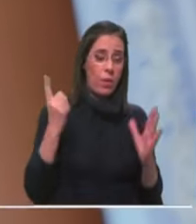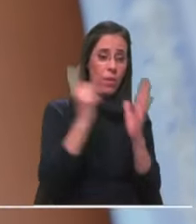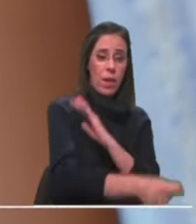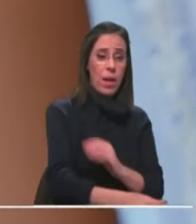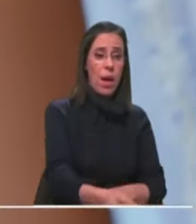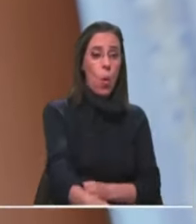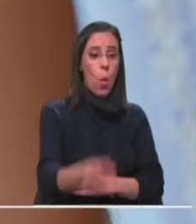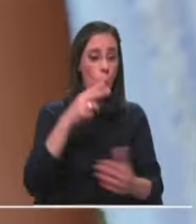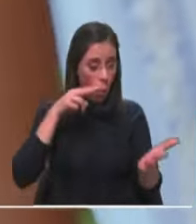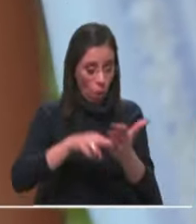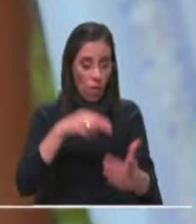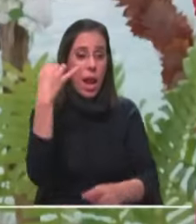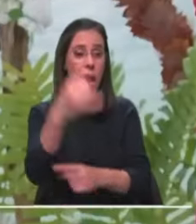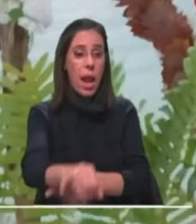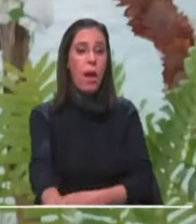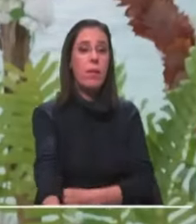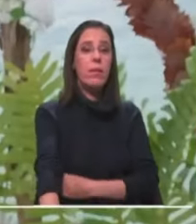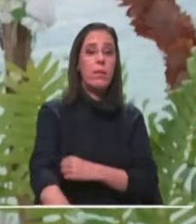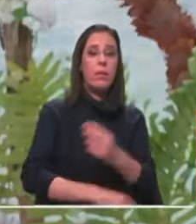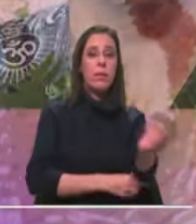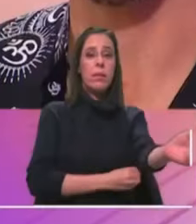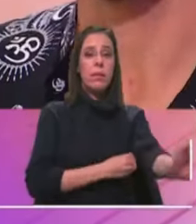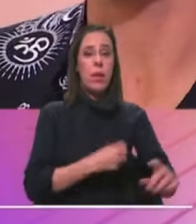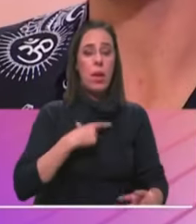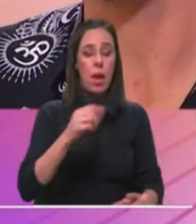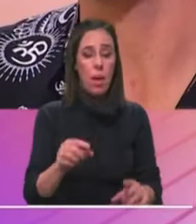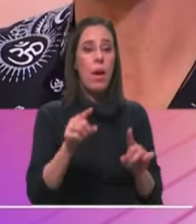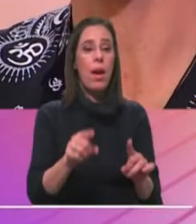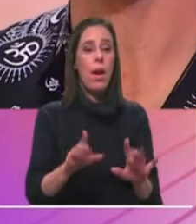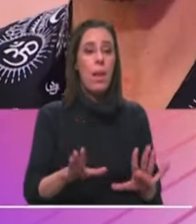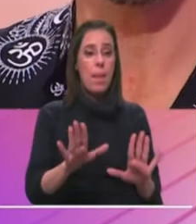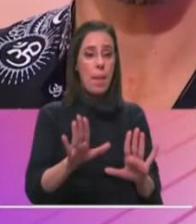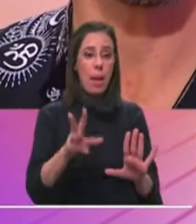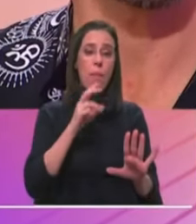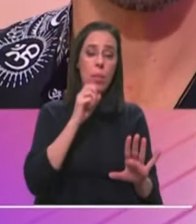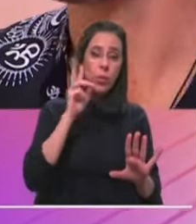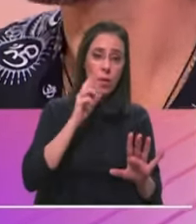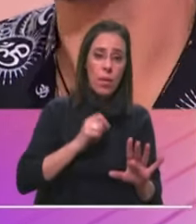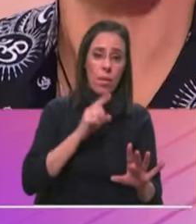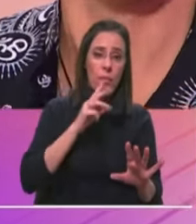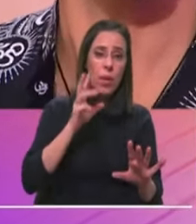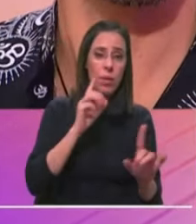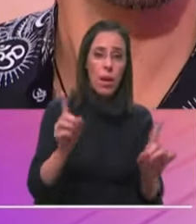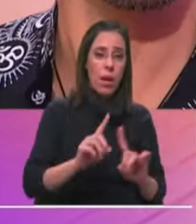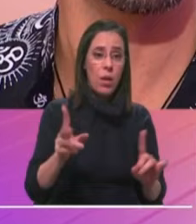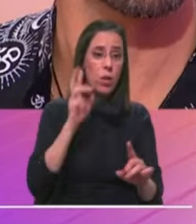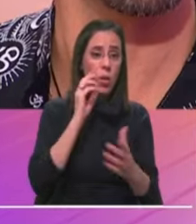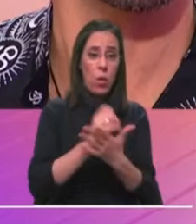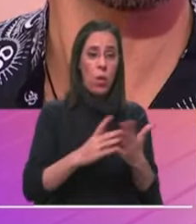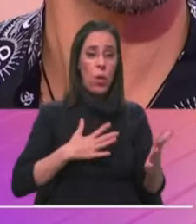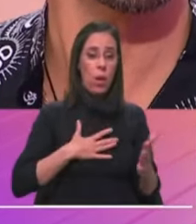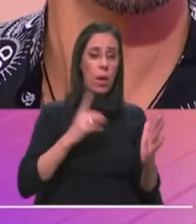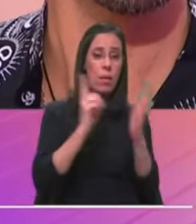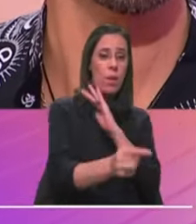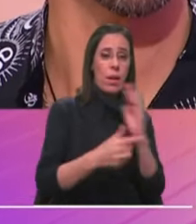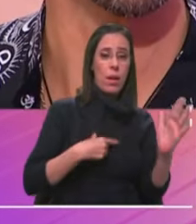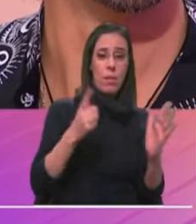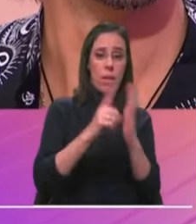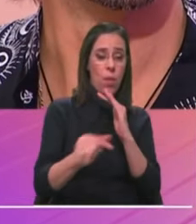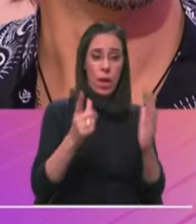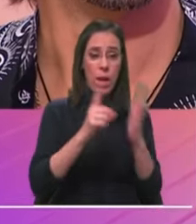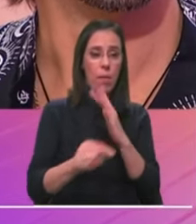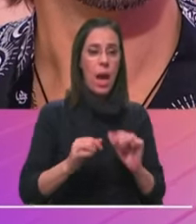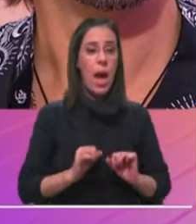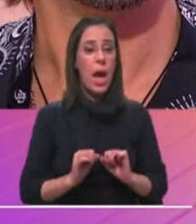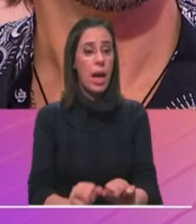embora quando viu o não Ai Jesus já me vinha embora e a Karina ali ficou mas podes-me ouvir mas podes-me ouvir eu não já não esse nada já me quer ir embora daqui para fora a